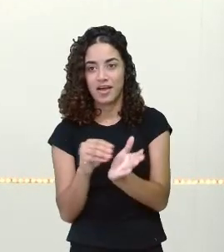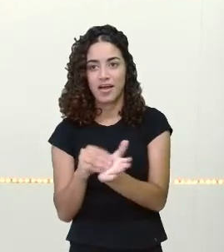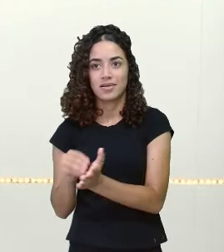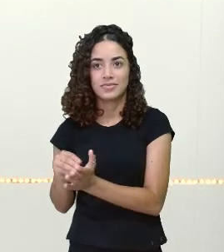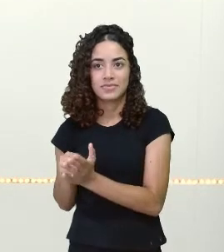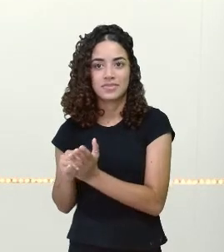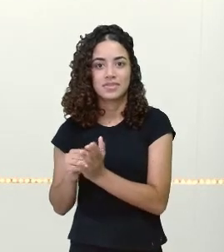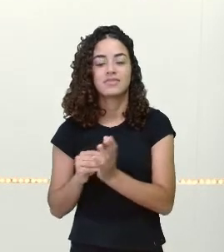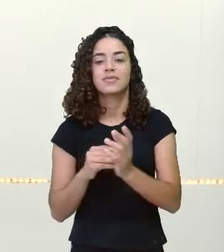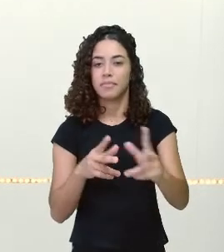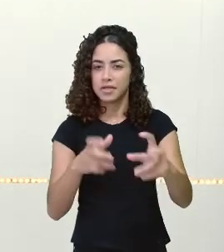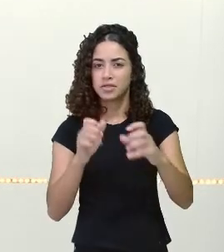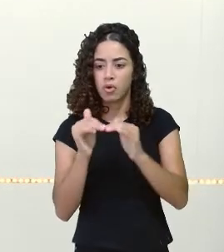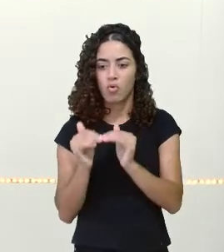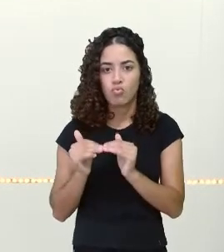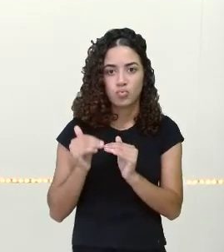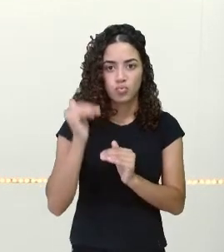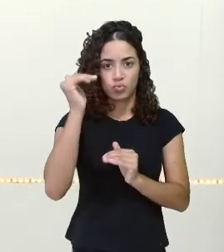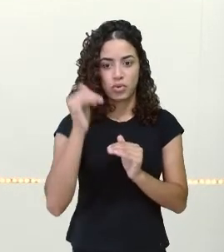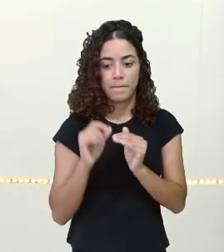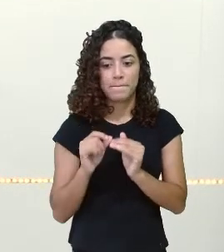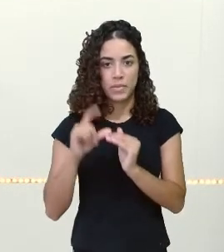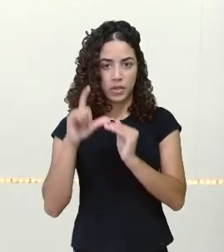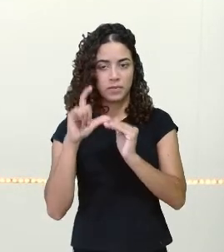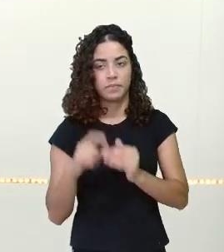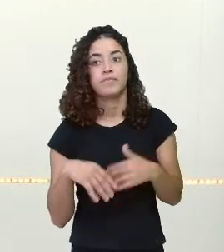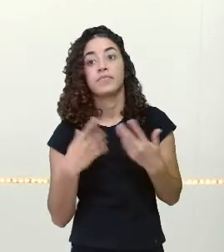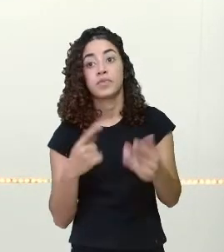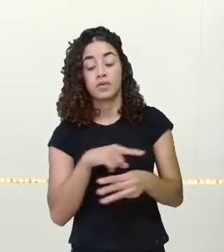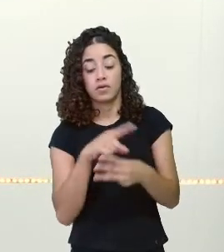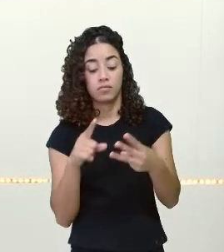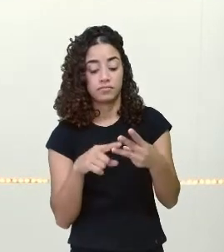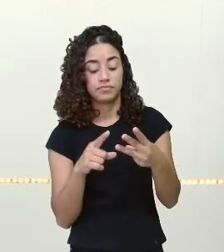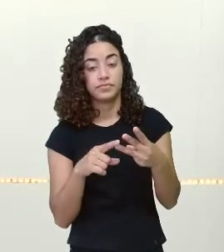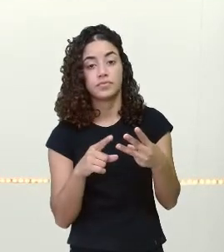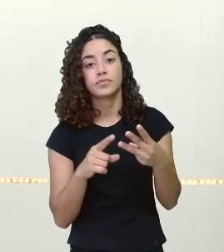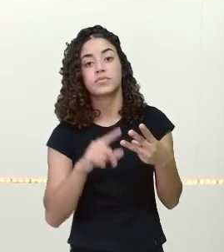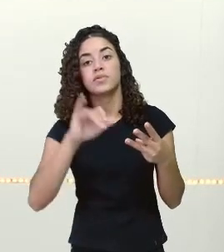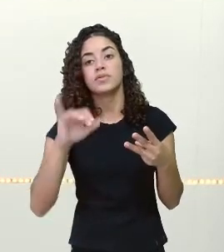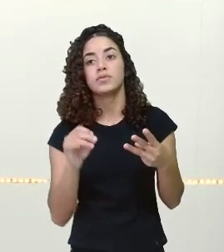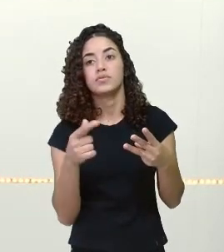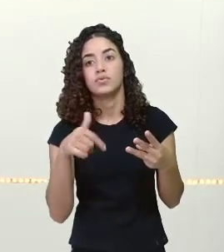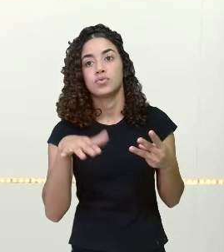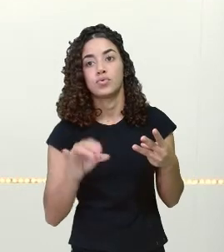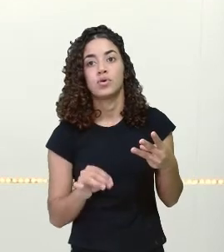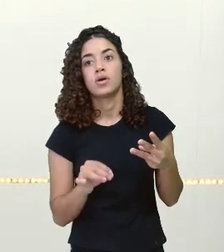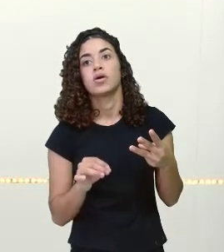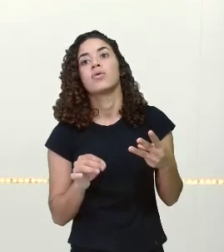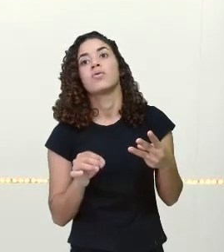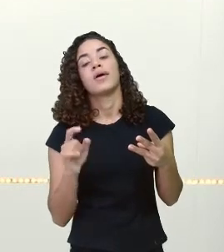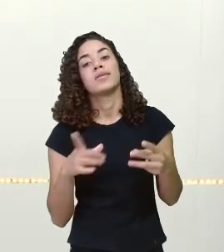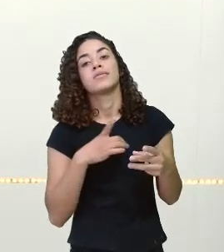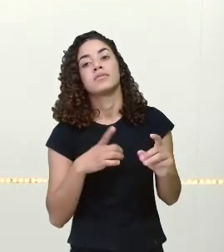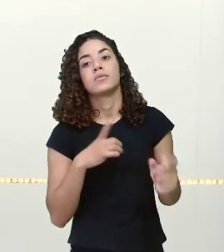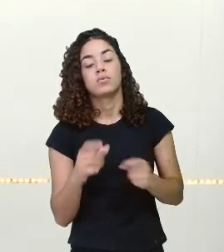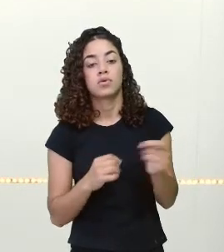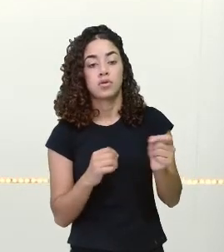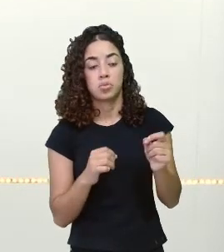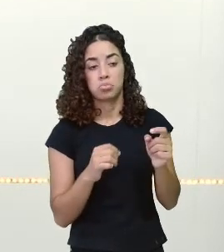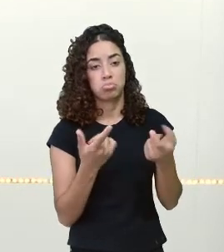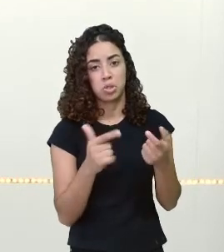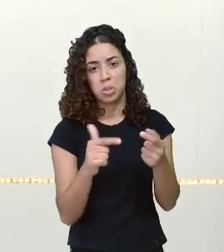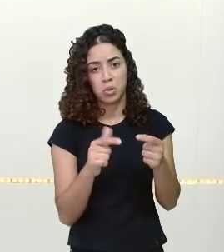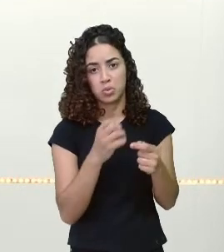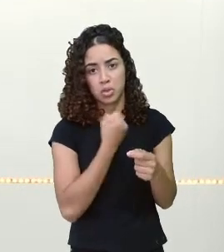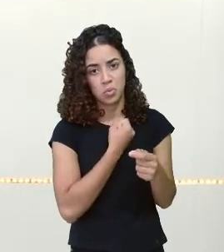está aumentando o número. E o de João estava em 125, tem aqui algum número que